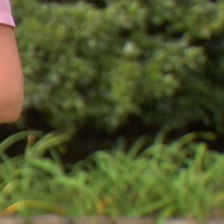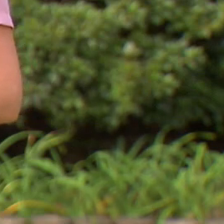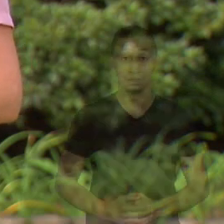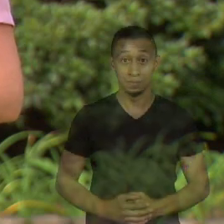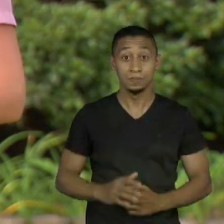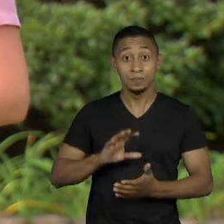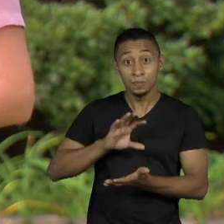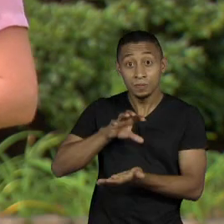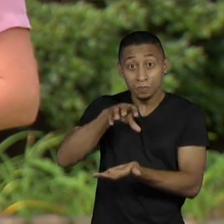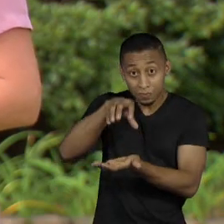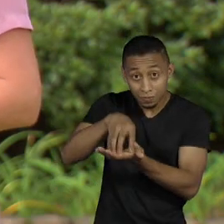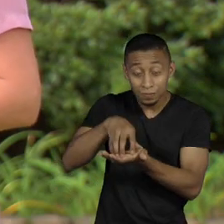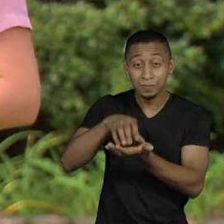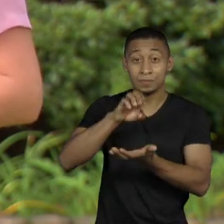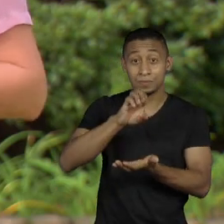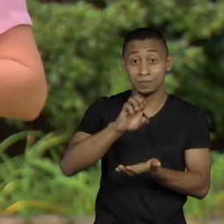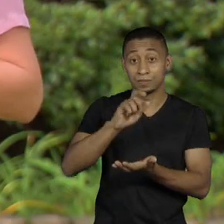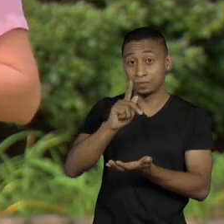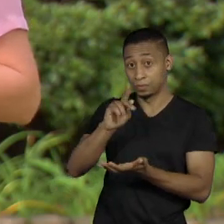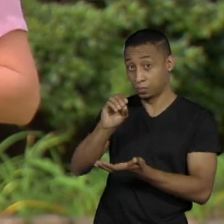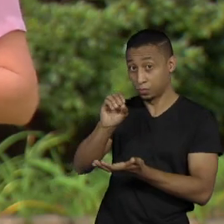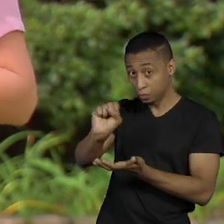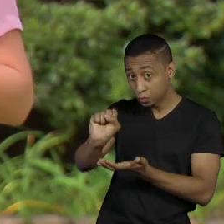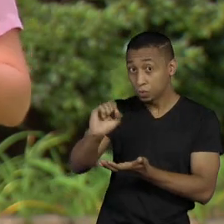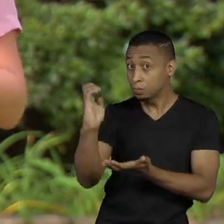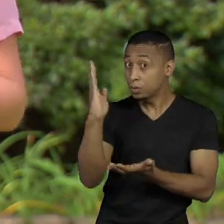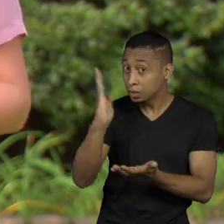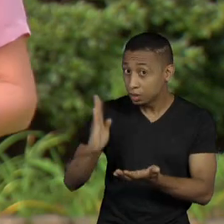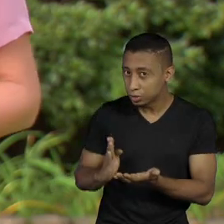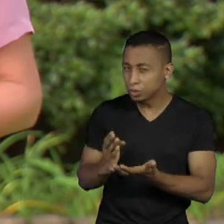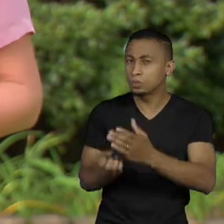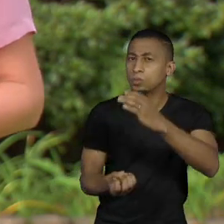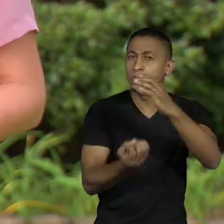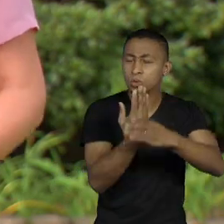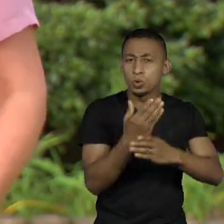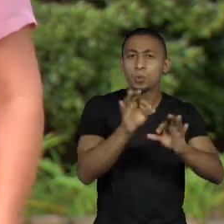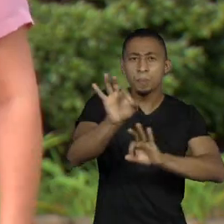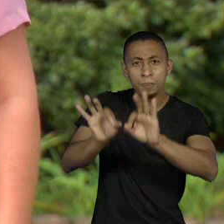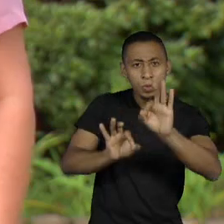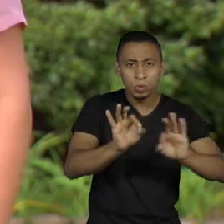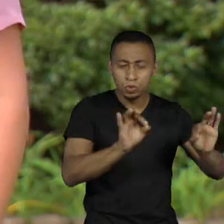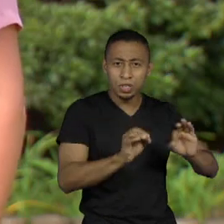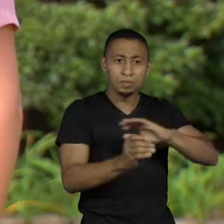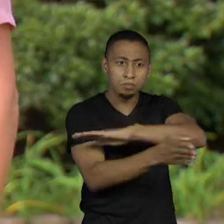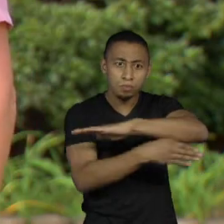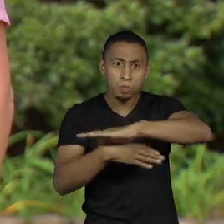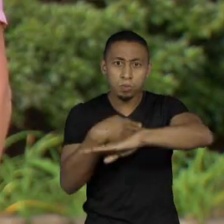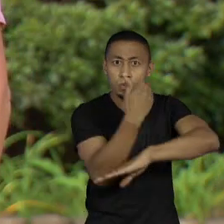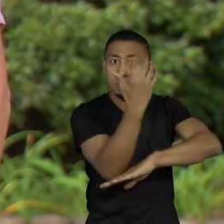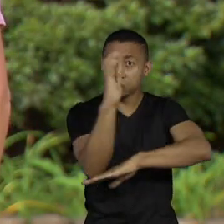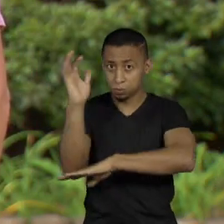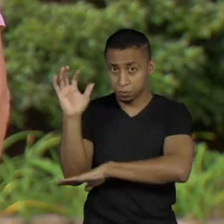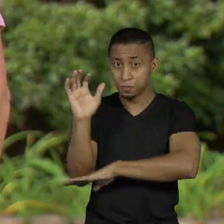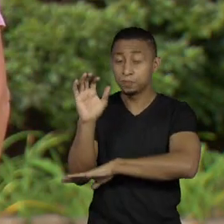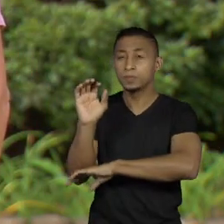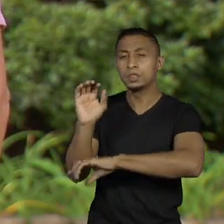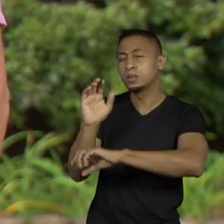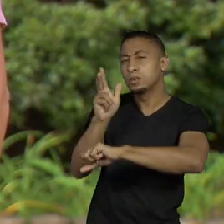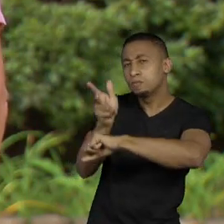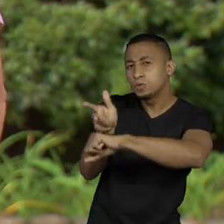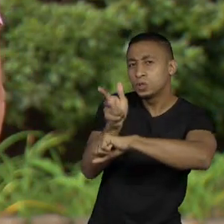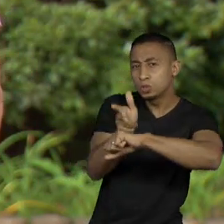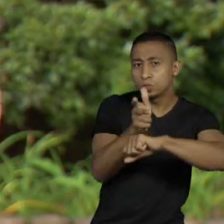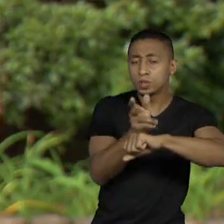O Instituto Ecos Brasil lançou o projeto Biodiversos. É uma série de vídeos exibidos na internet